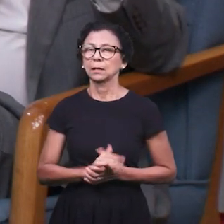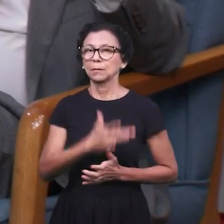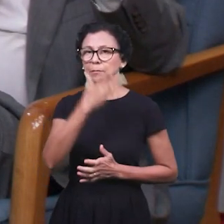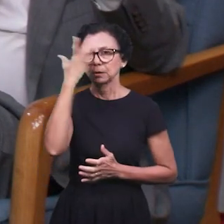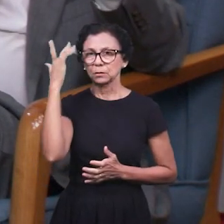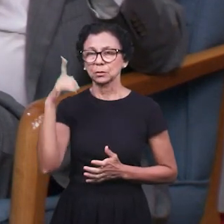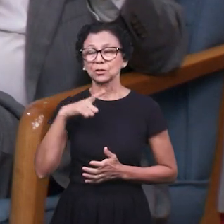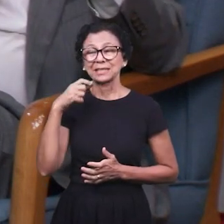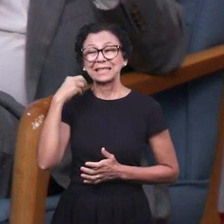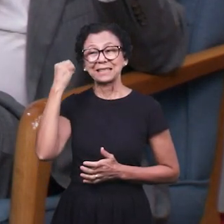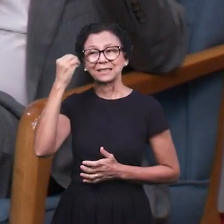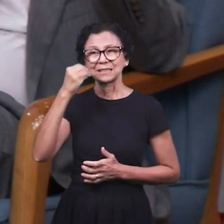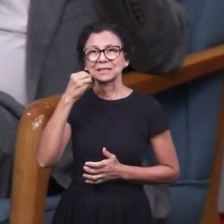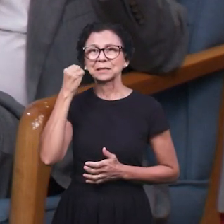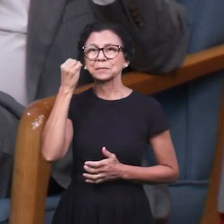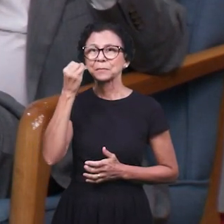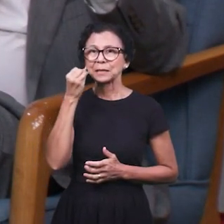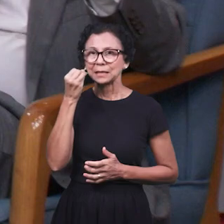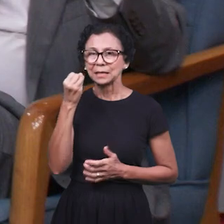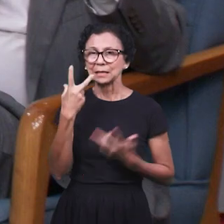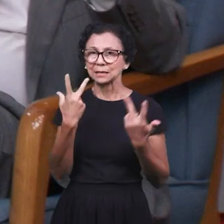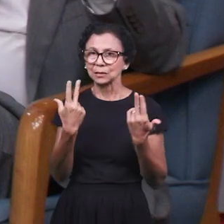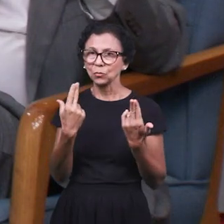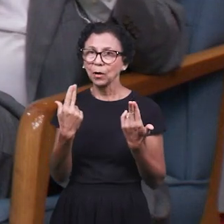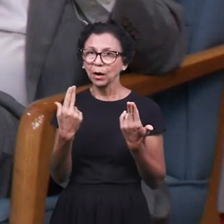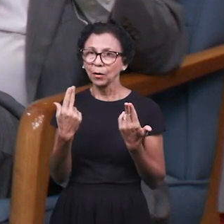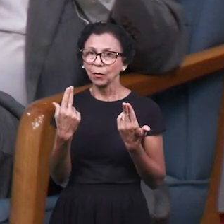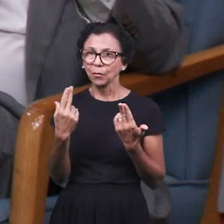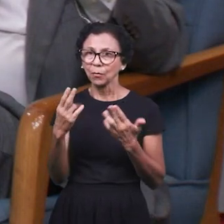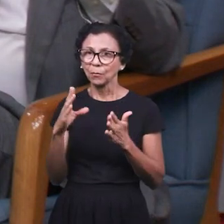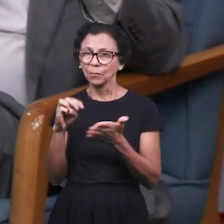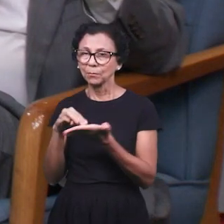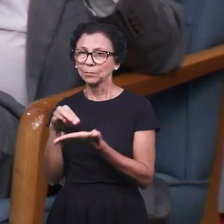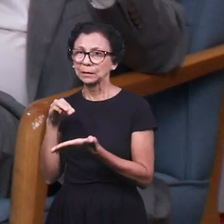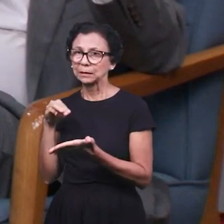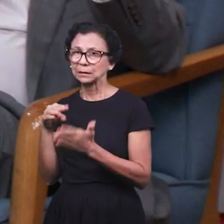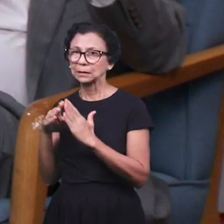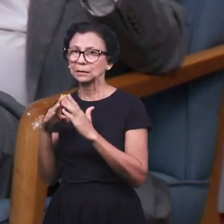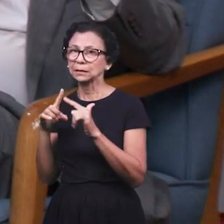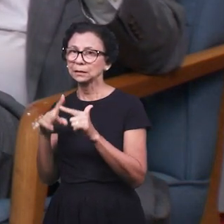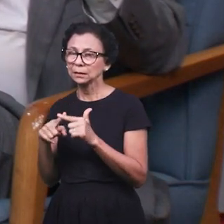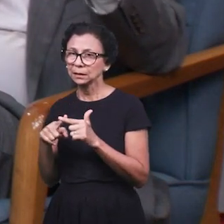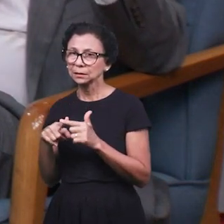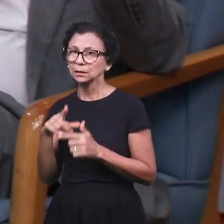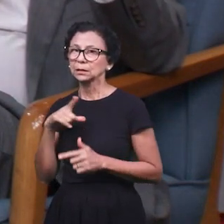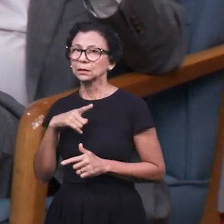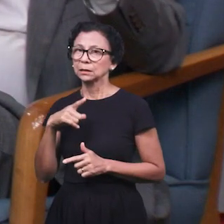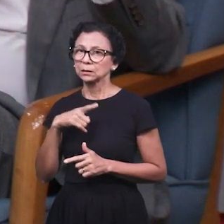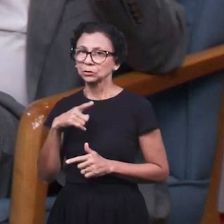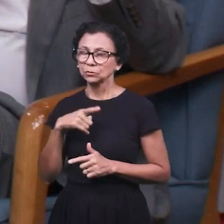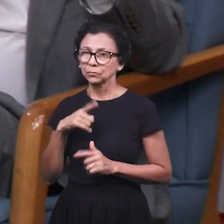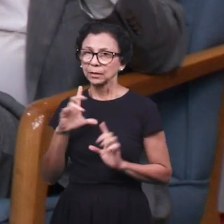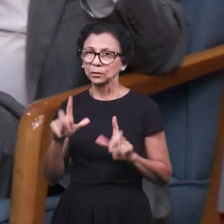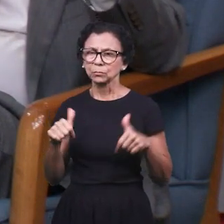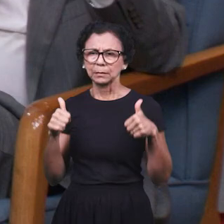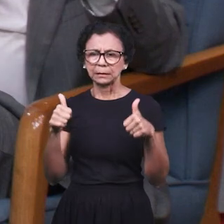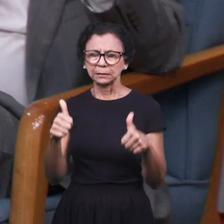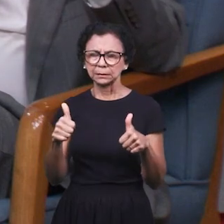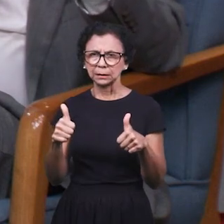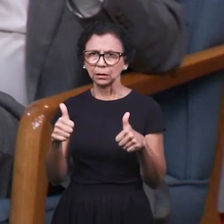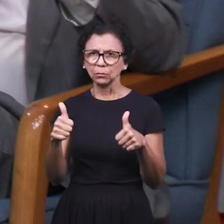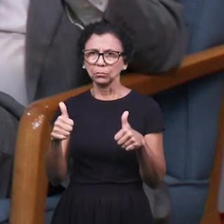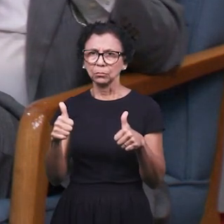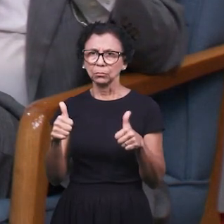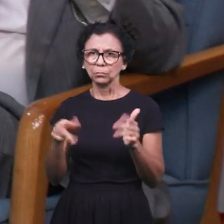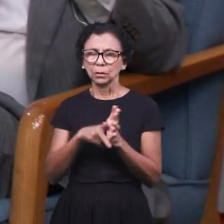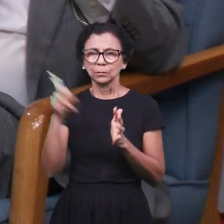das pessoas que tiveram a experiência que nós tivemos e tiveram os benefícios que nós tivemos da operação do